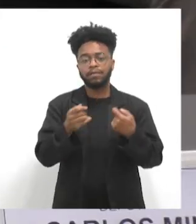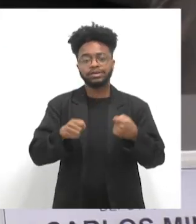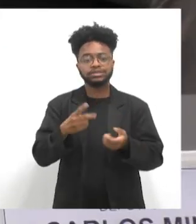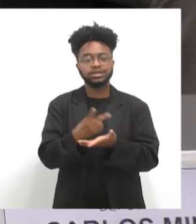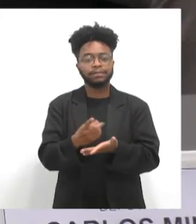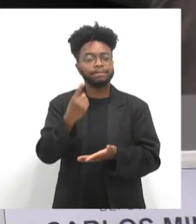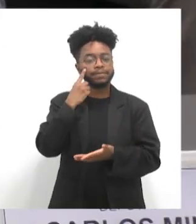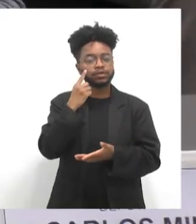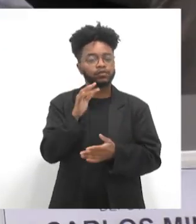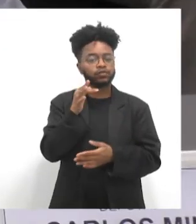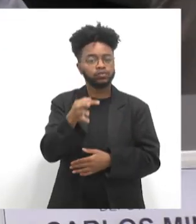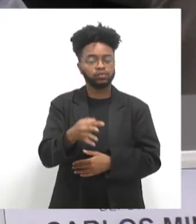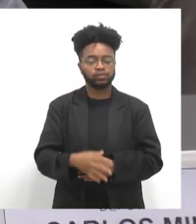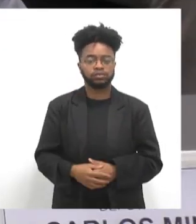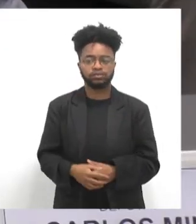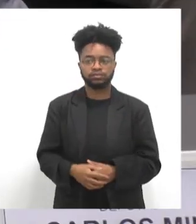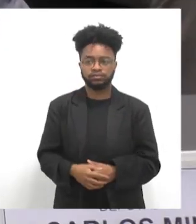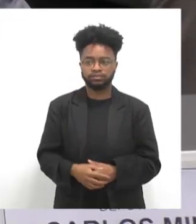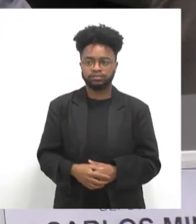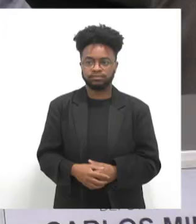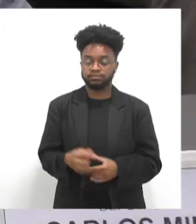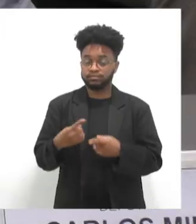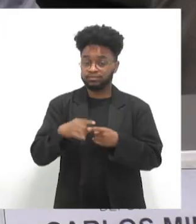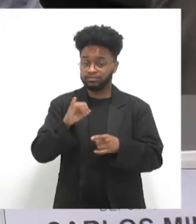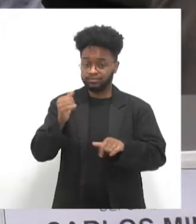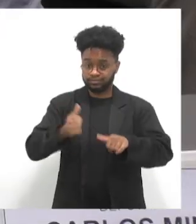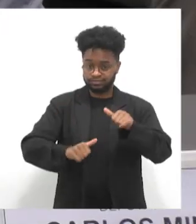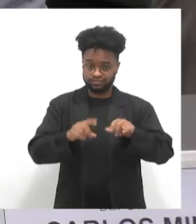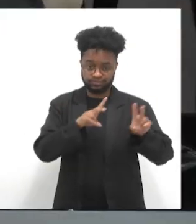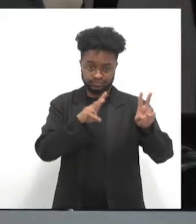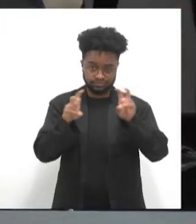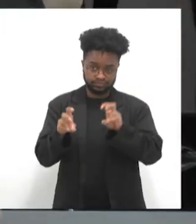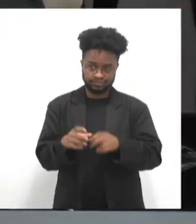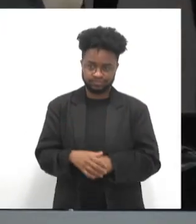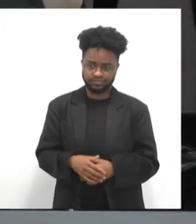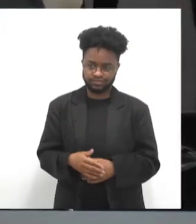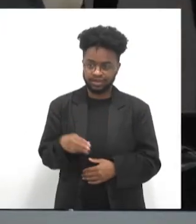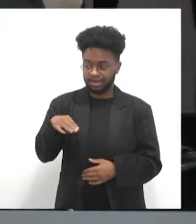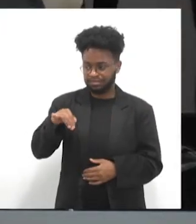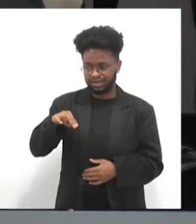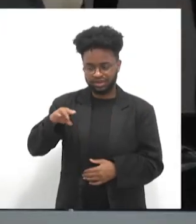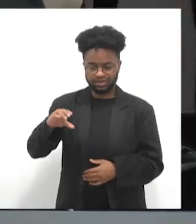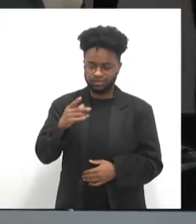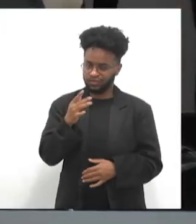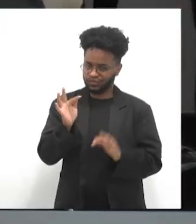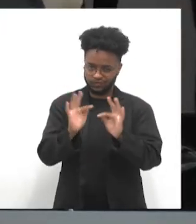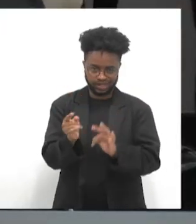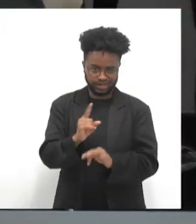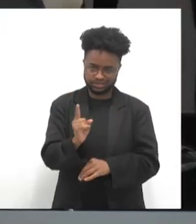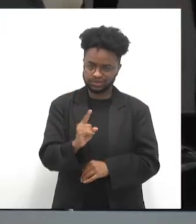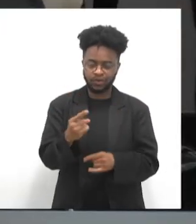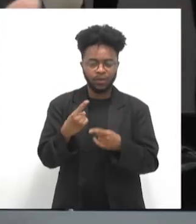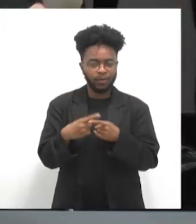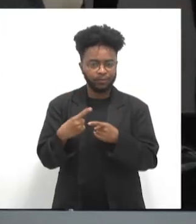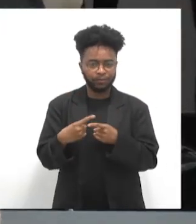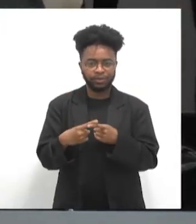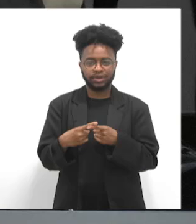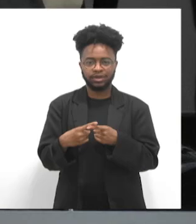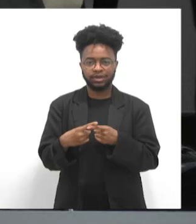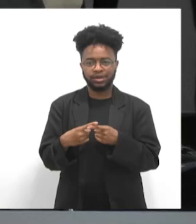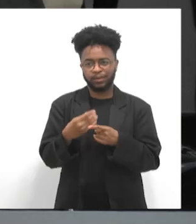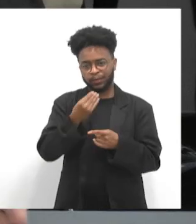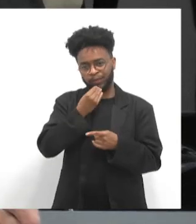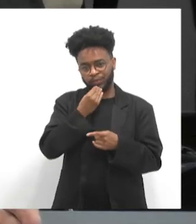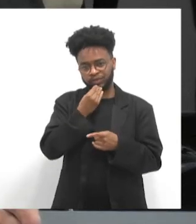no futuro também, quando a gente analisa essas questões. Agora, o Mick não foi feliz, né? Porque ele podia